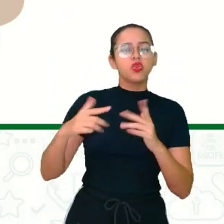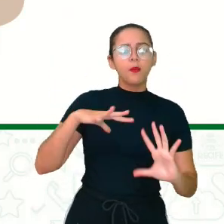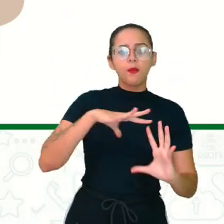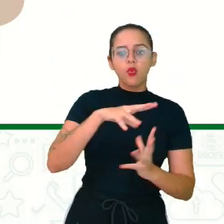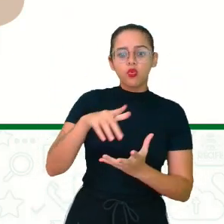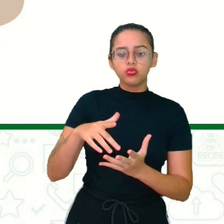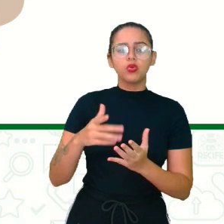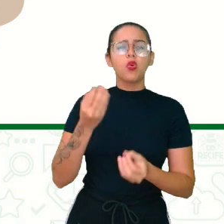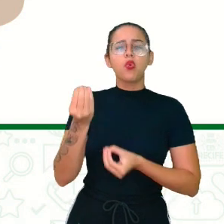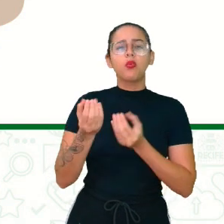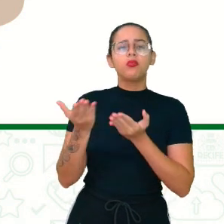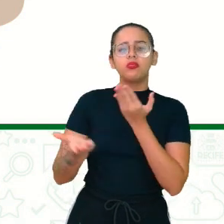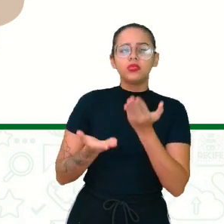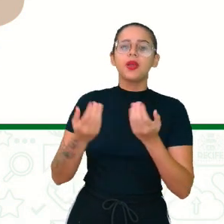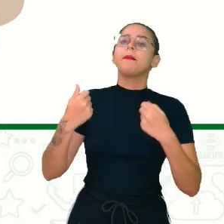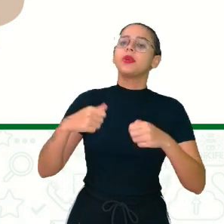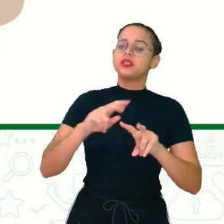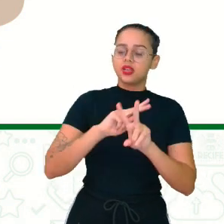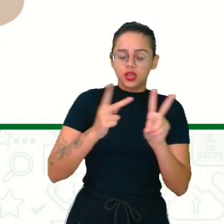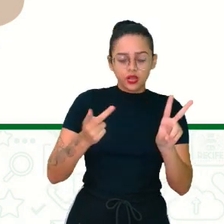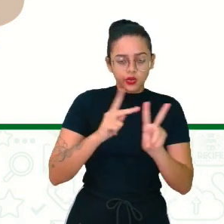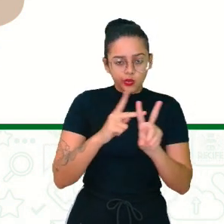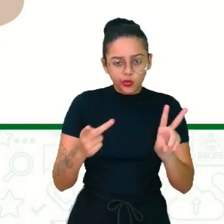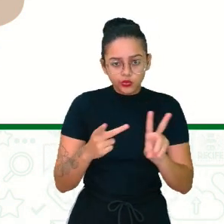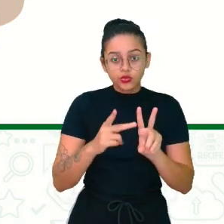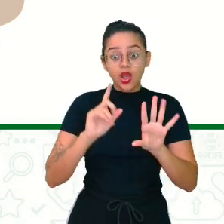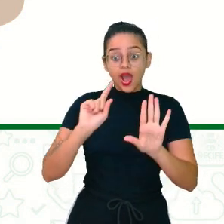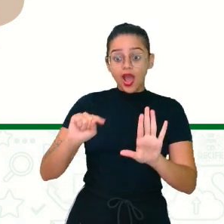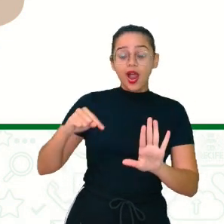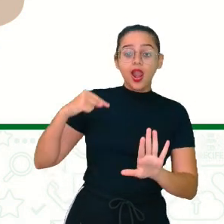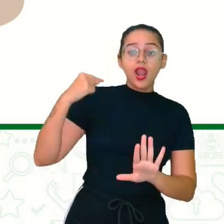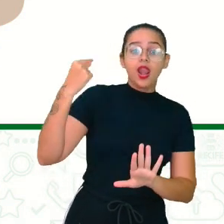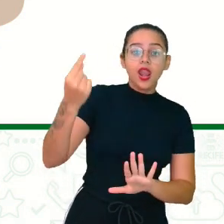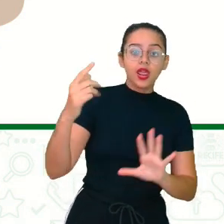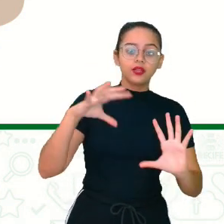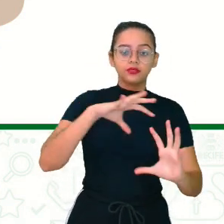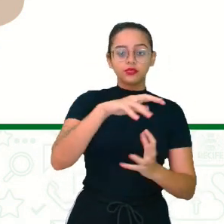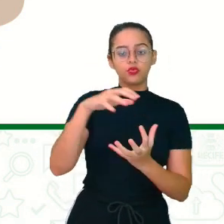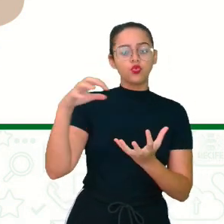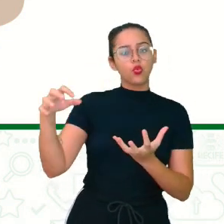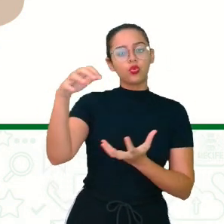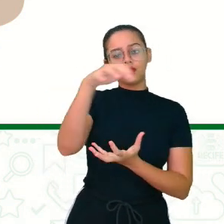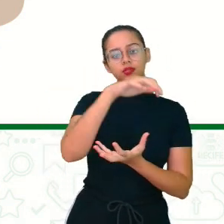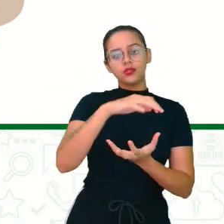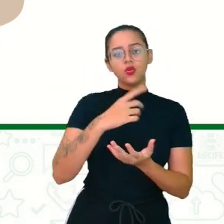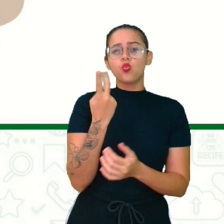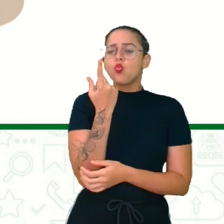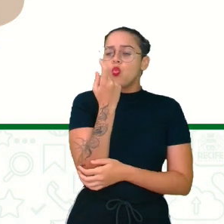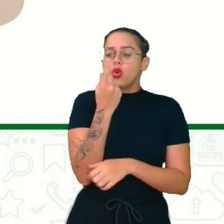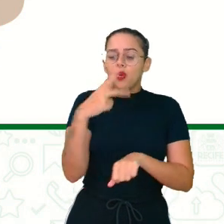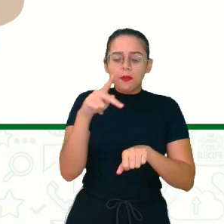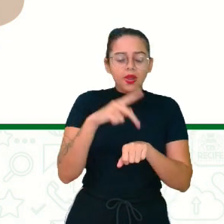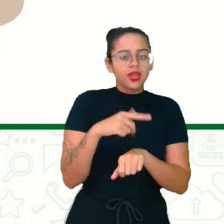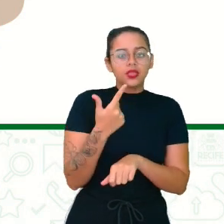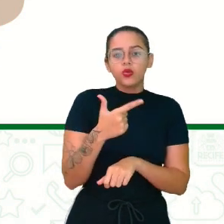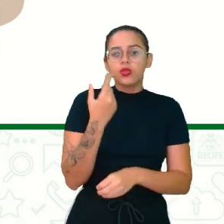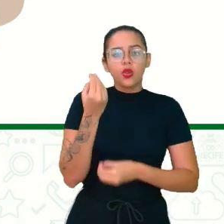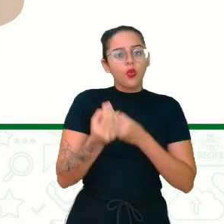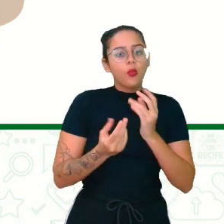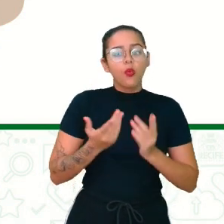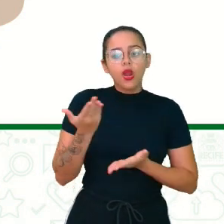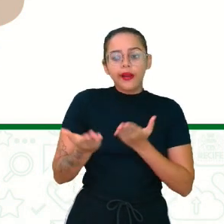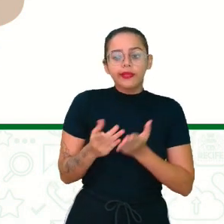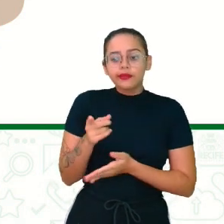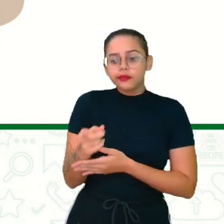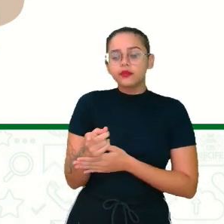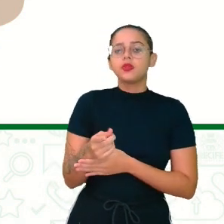ele requer recursos muito além da capacidade de um continente. Um único país não tem a capacidade de lidar com